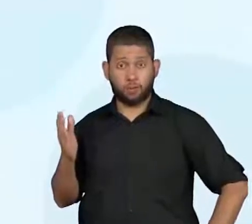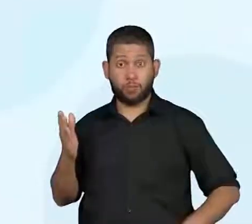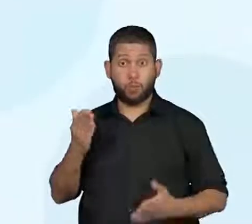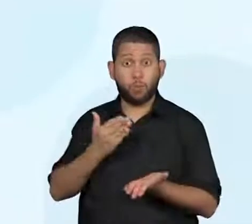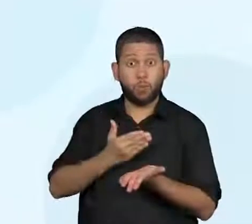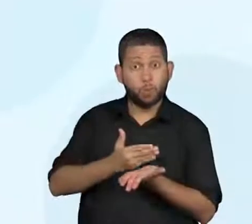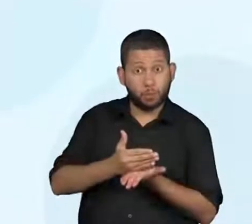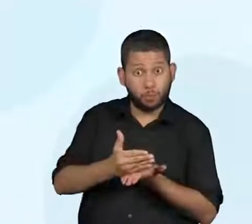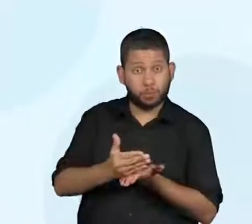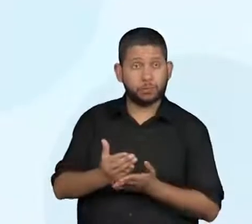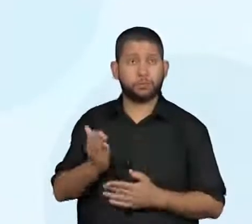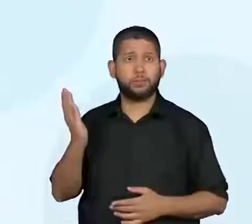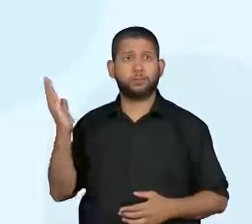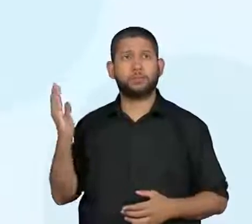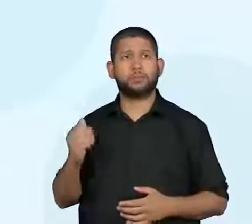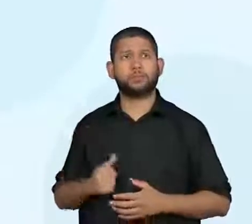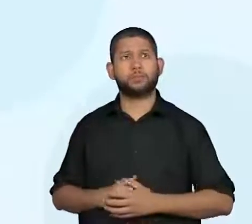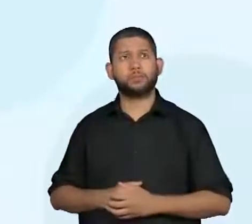início,